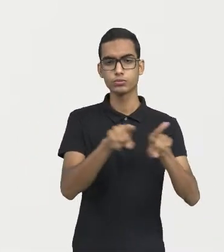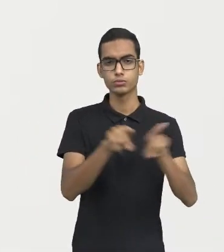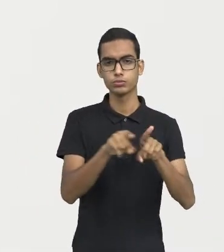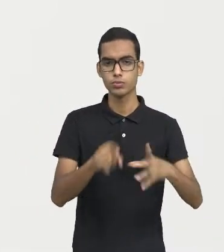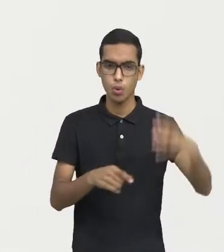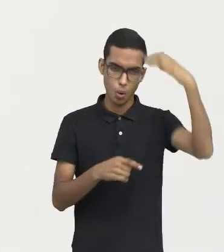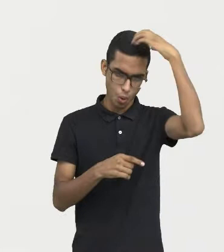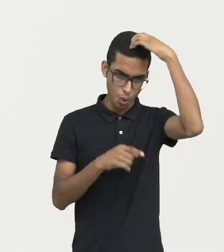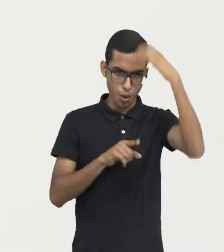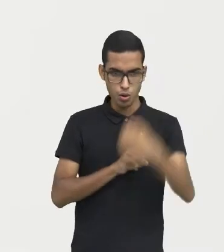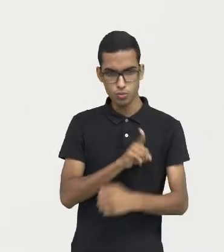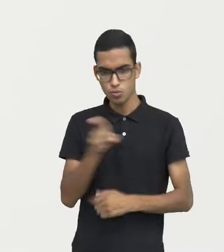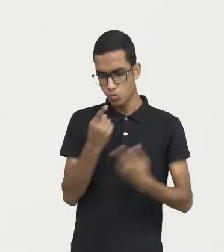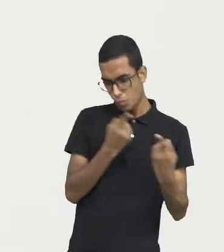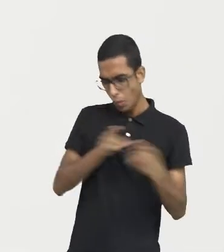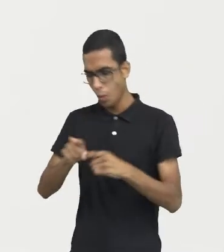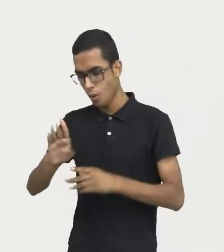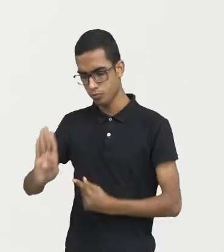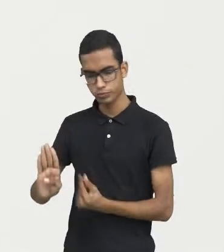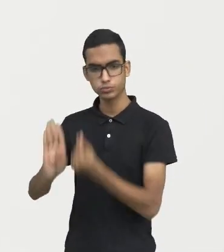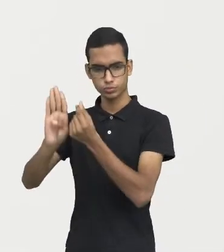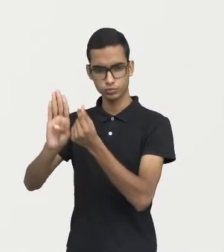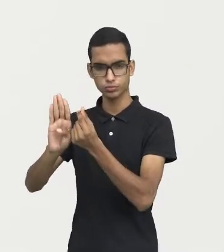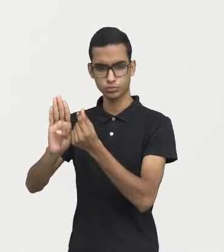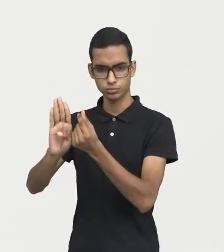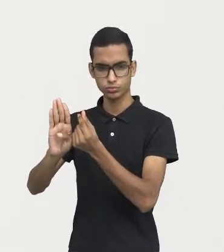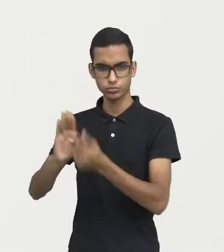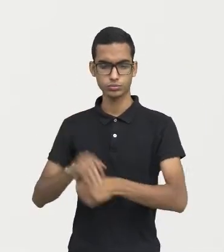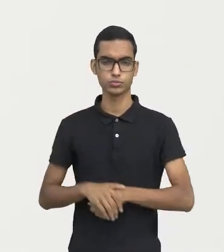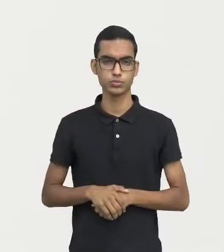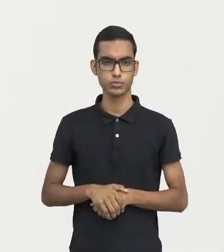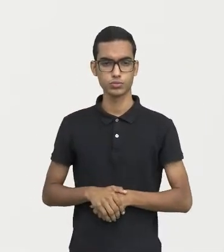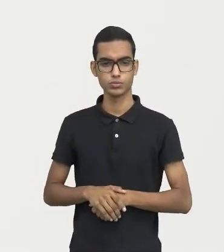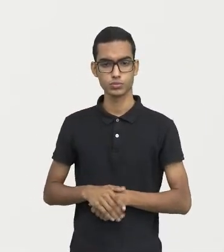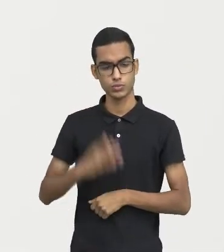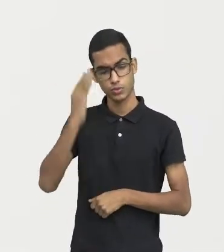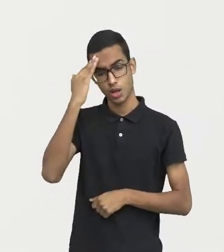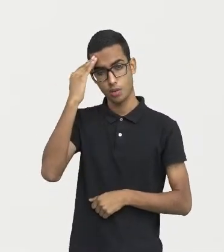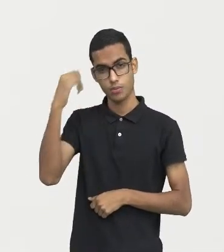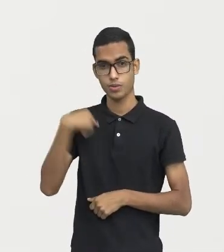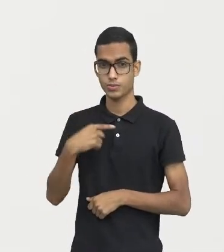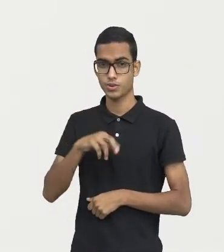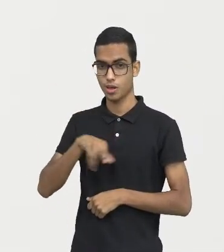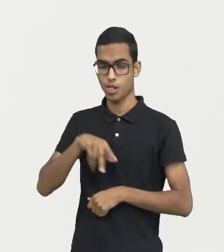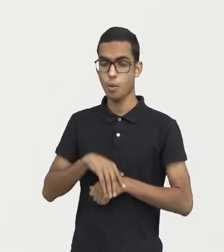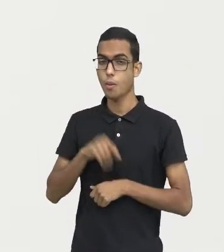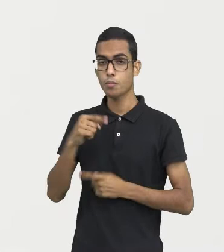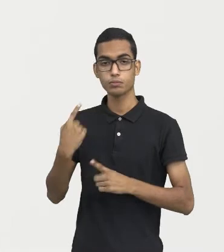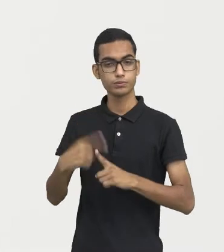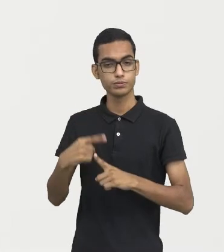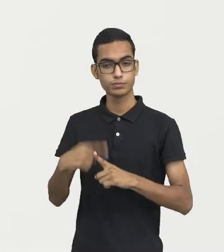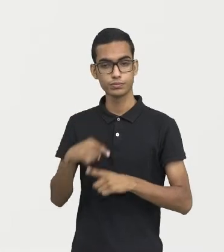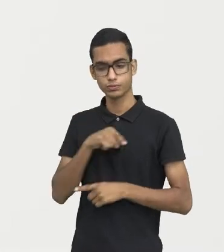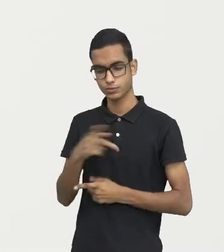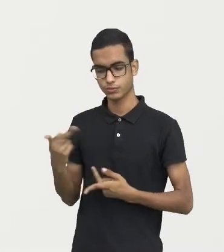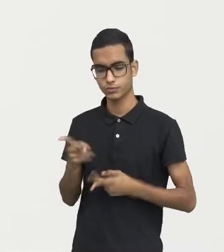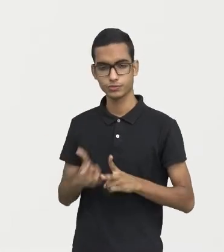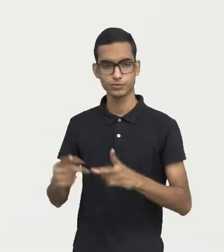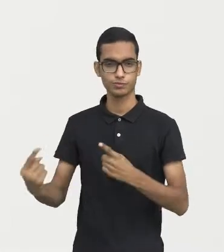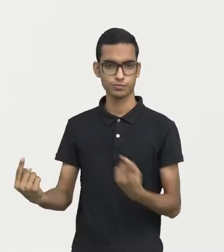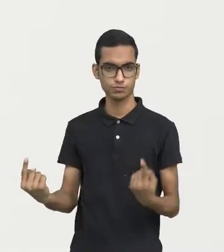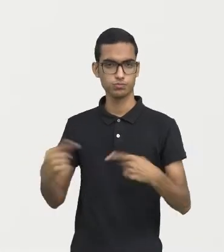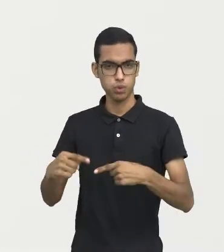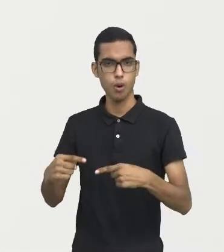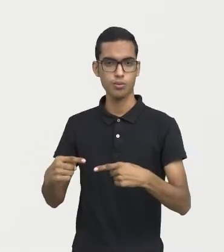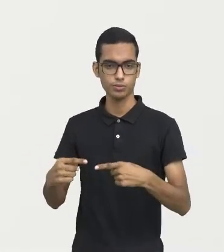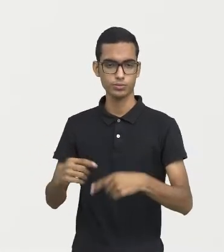ali. A alta burguesia estava ligada, de certo modo, aos interesses ali da nobreza e do clero em determinados momentos. A letra D